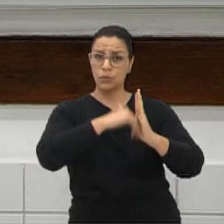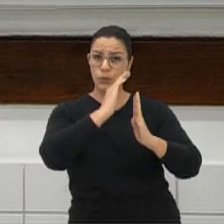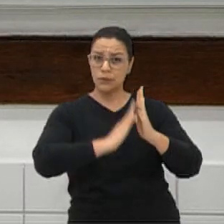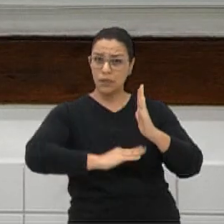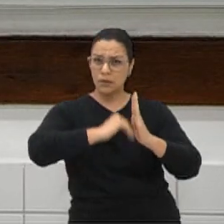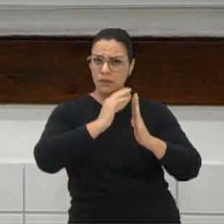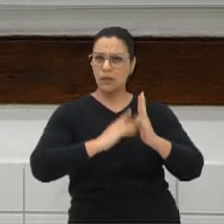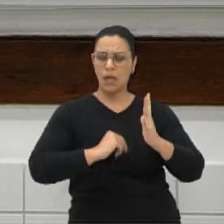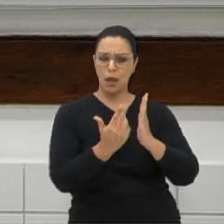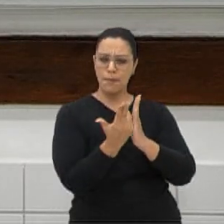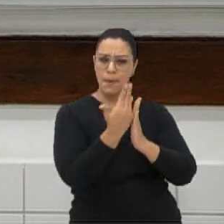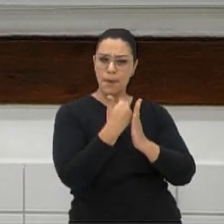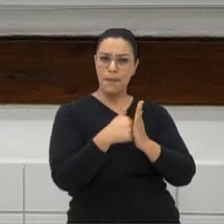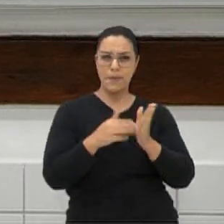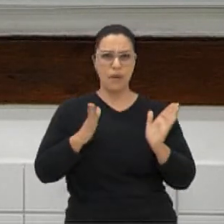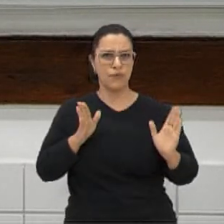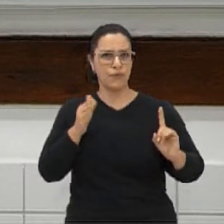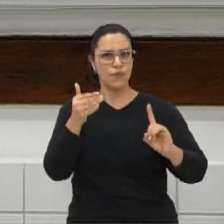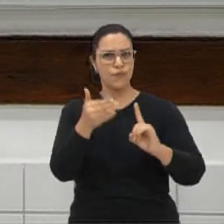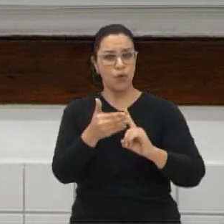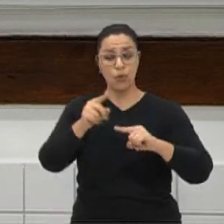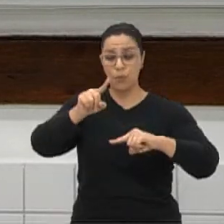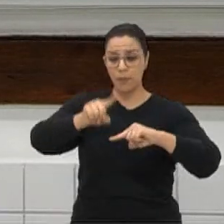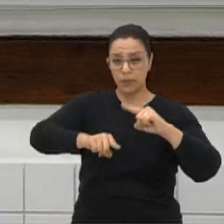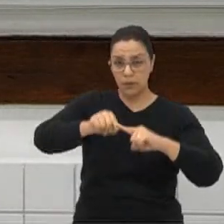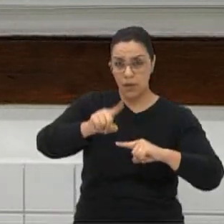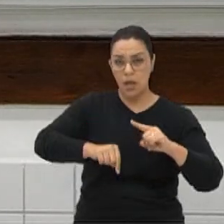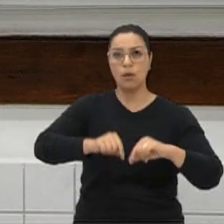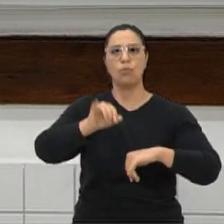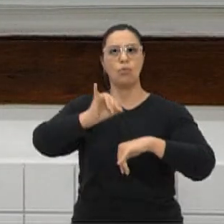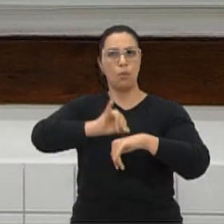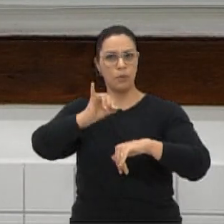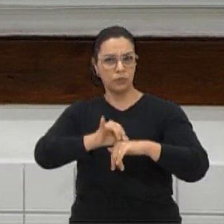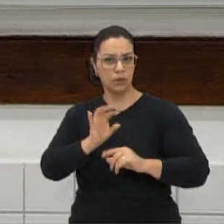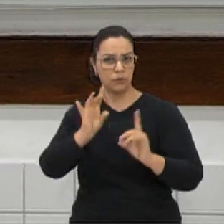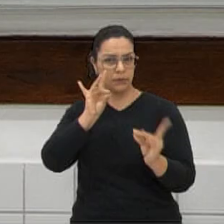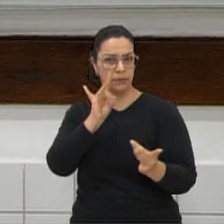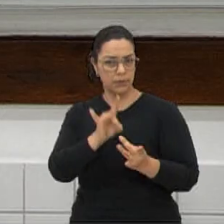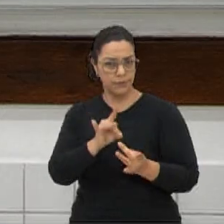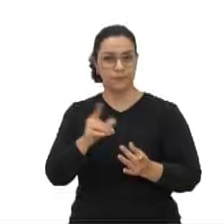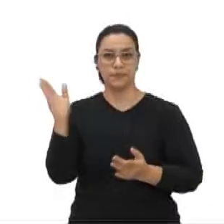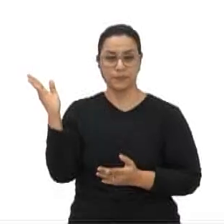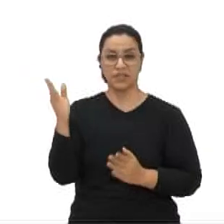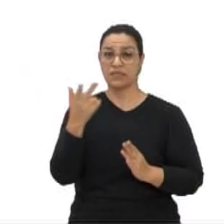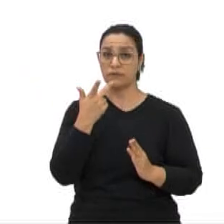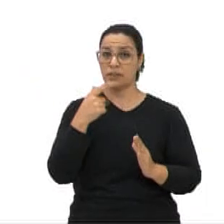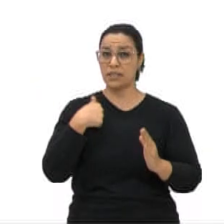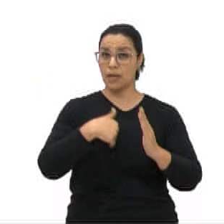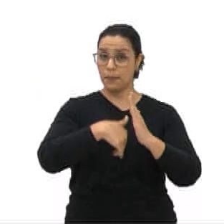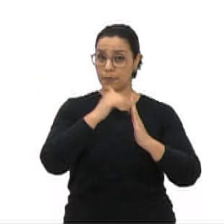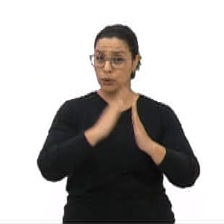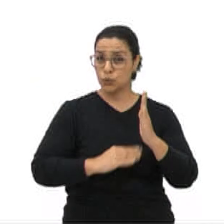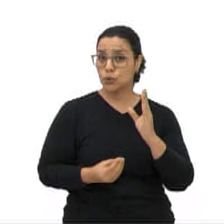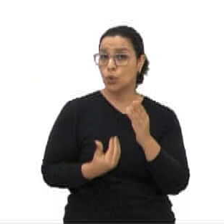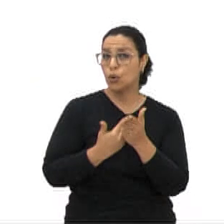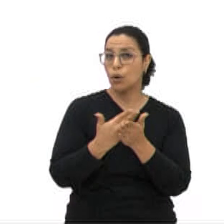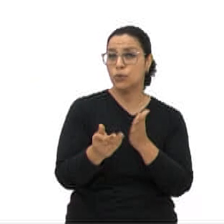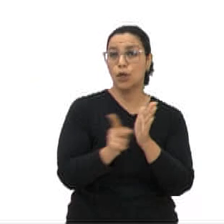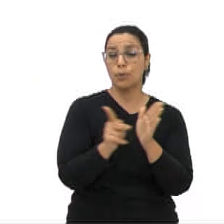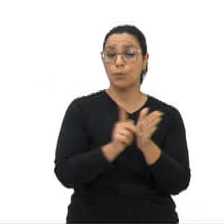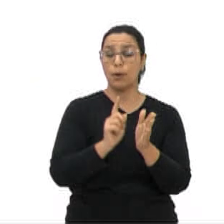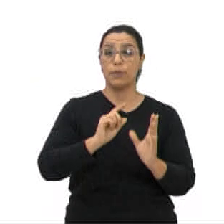imagem centralizada em um determinado ponto, tá? A pintura de natureza morta nasceu com um